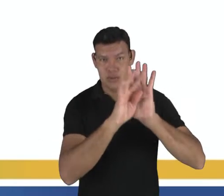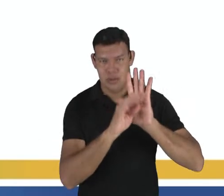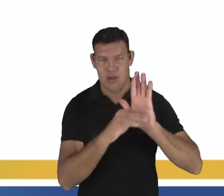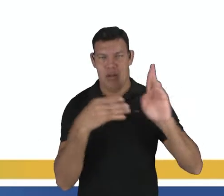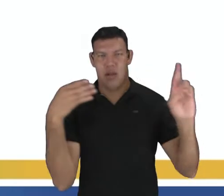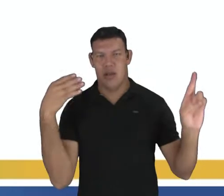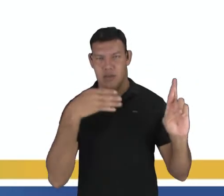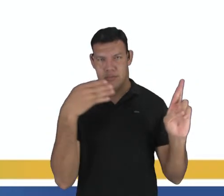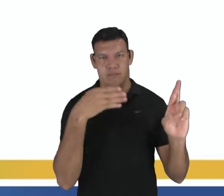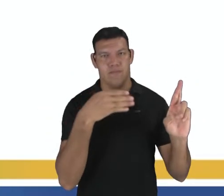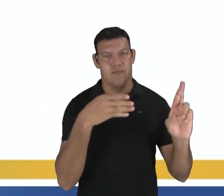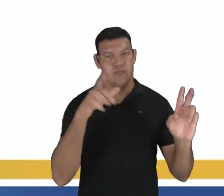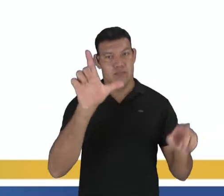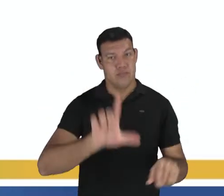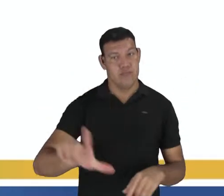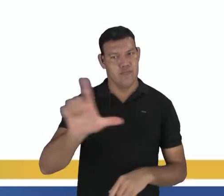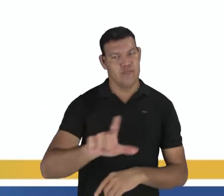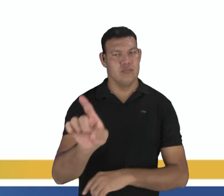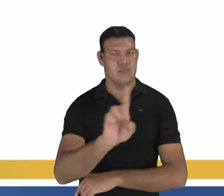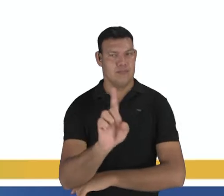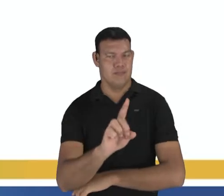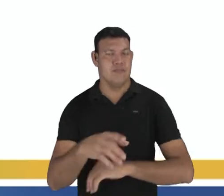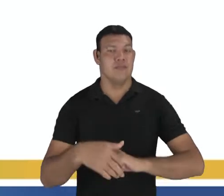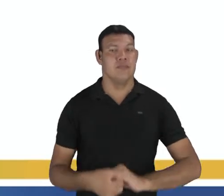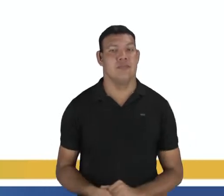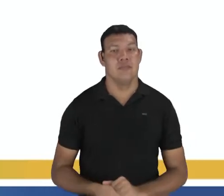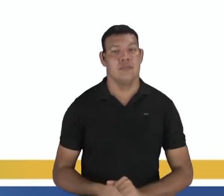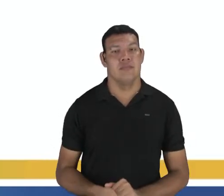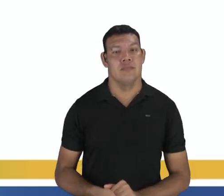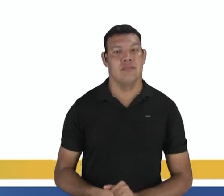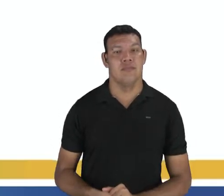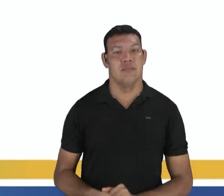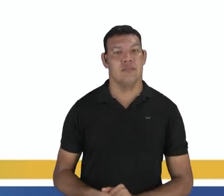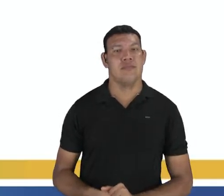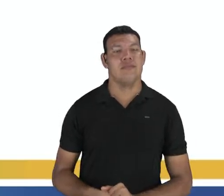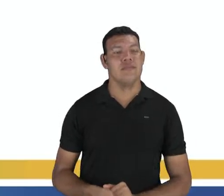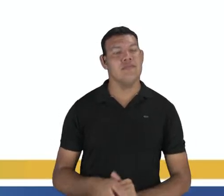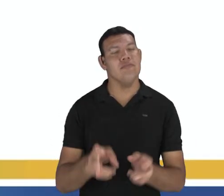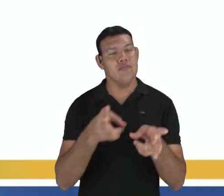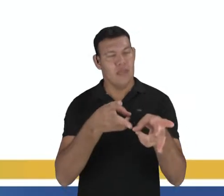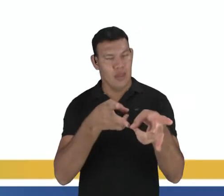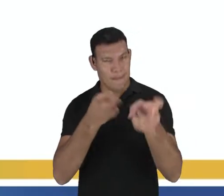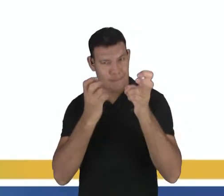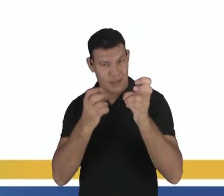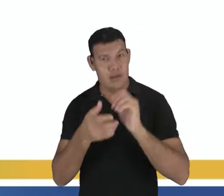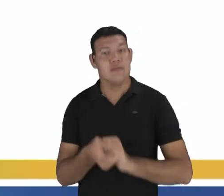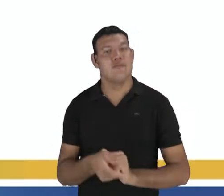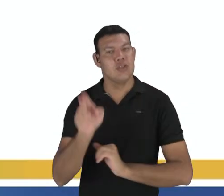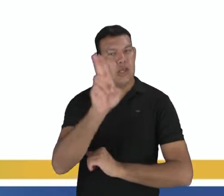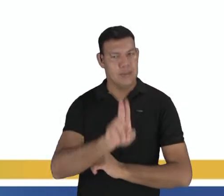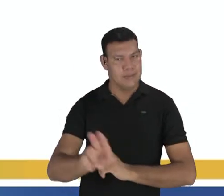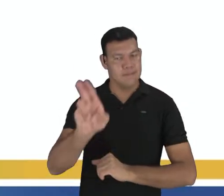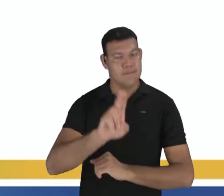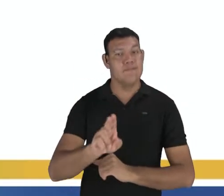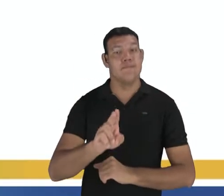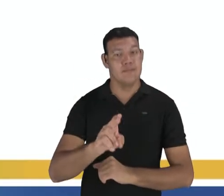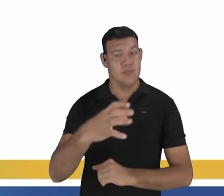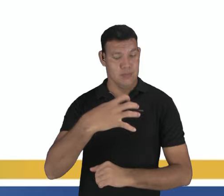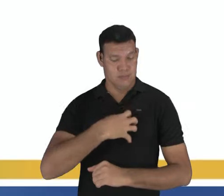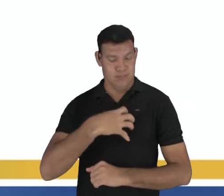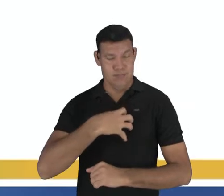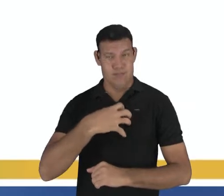textos não literários, nós vamos chamar assim, vocês vão ver a utilização do